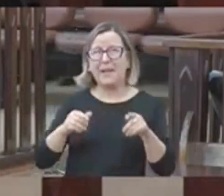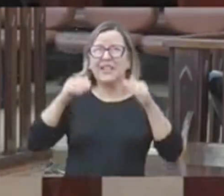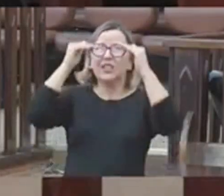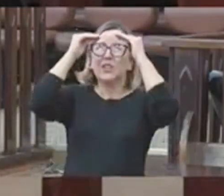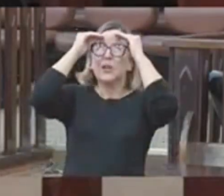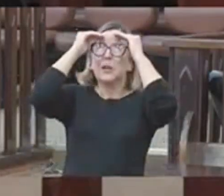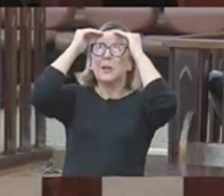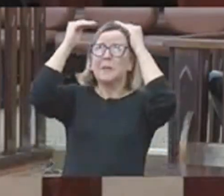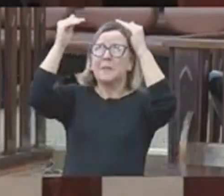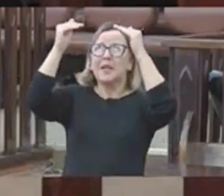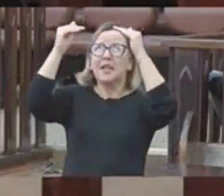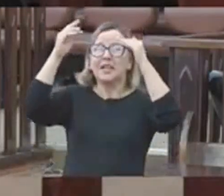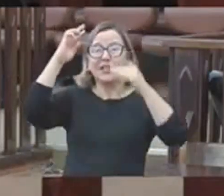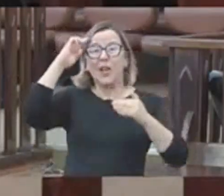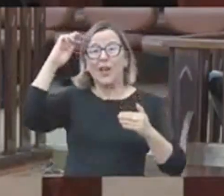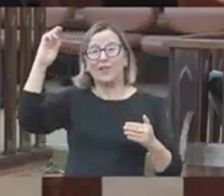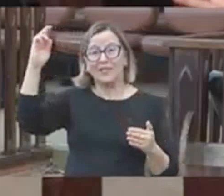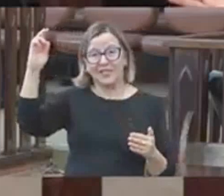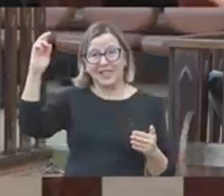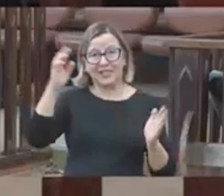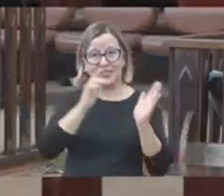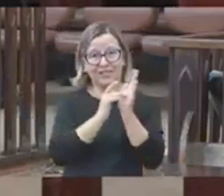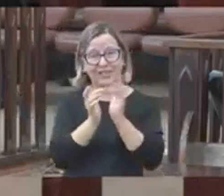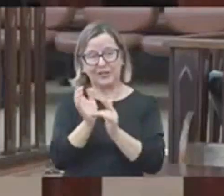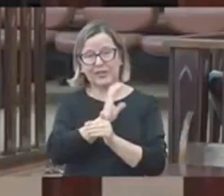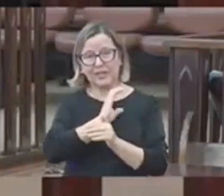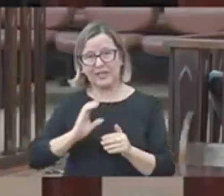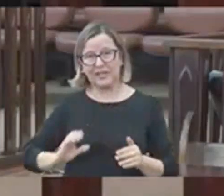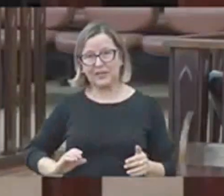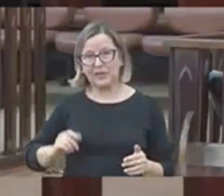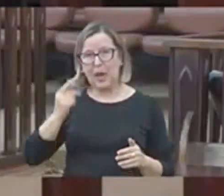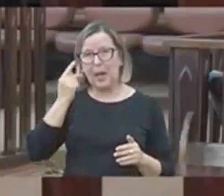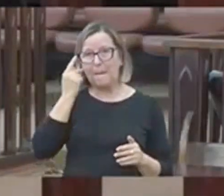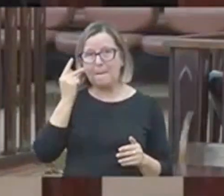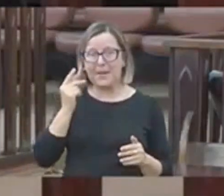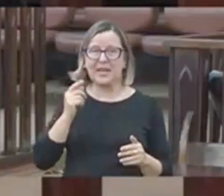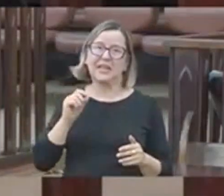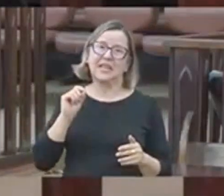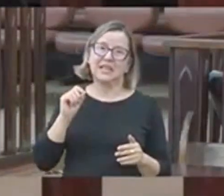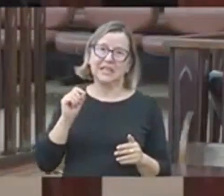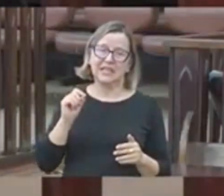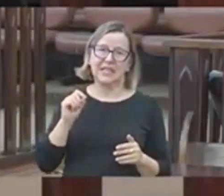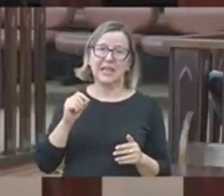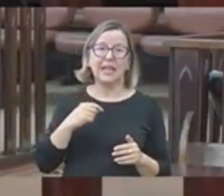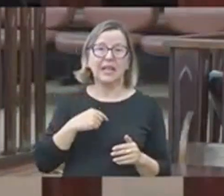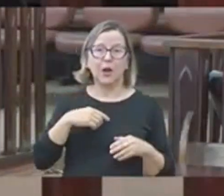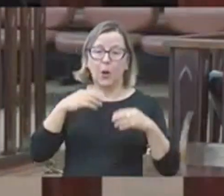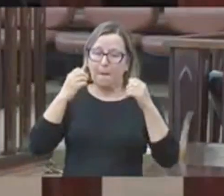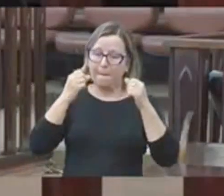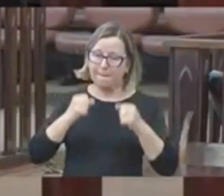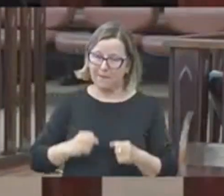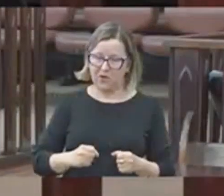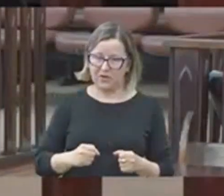meu cabeça, eu possa dirigir a minha família através da Tua palavra.